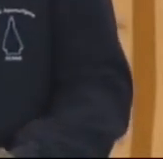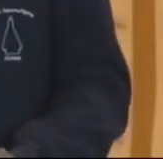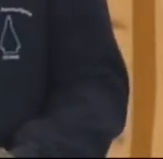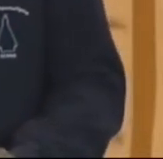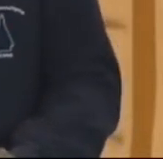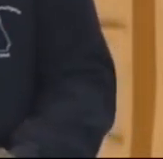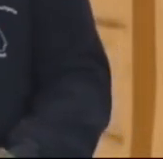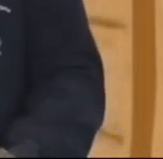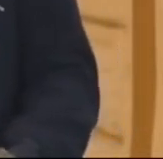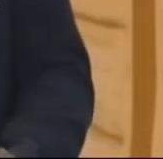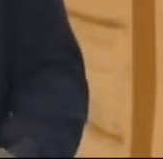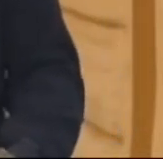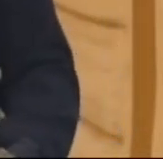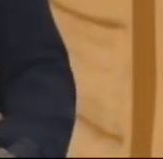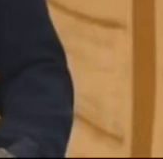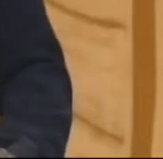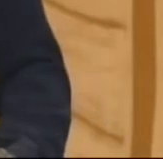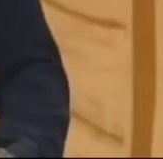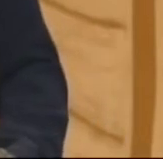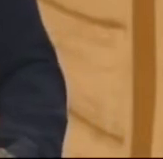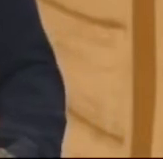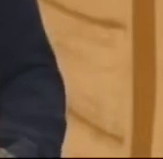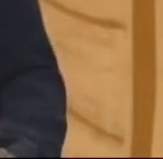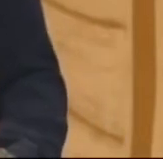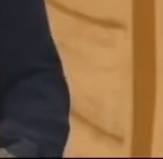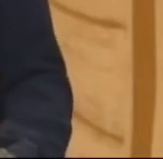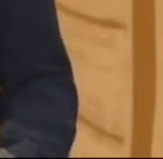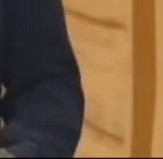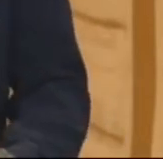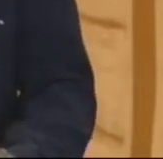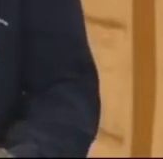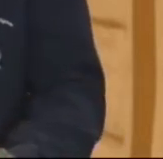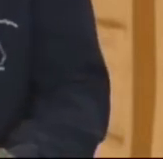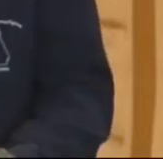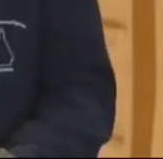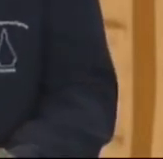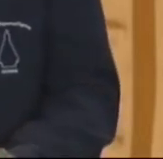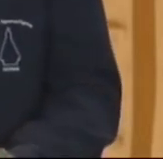Todas as vezes que eu busquei, ele me